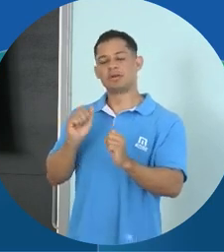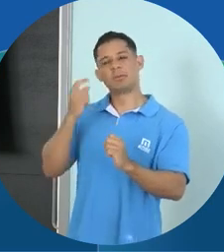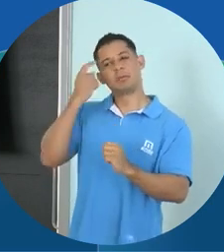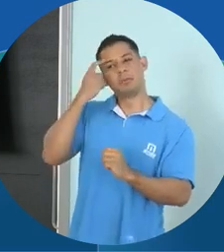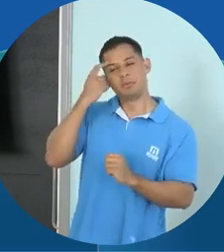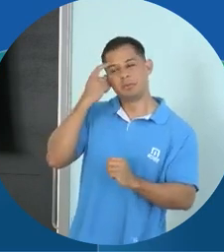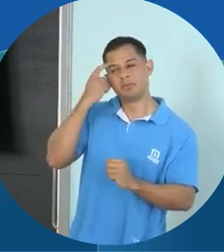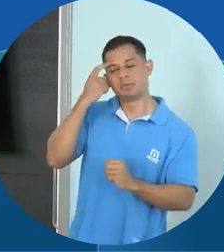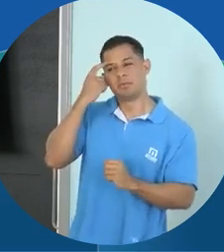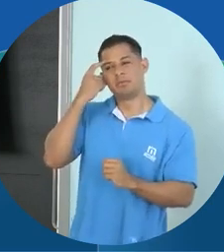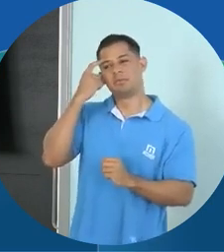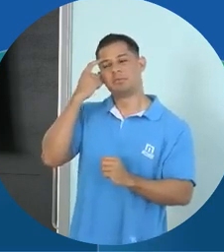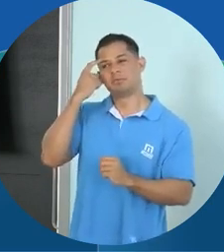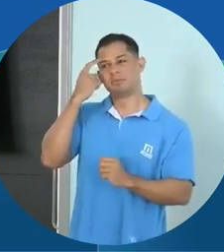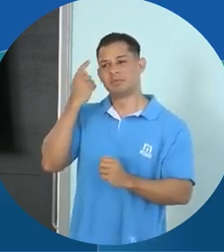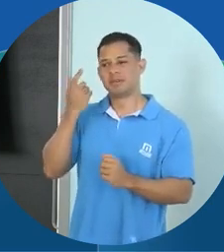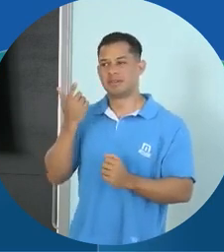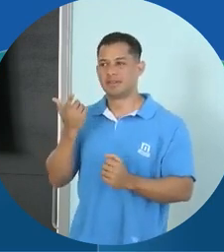existe uma